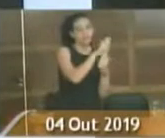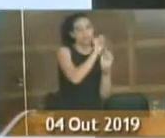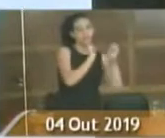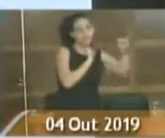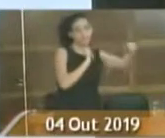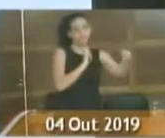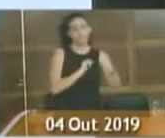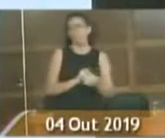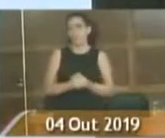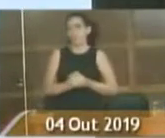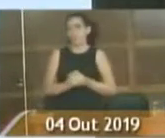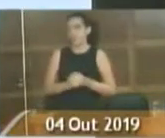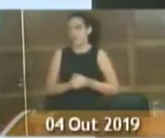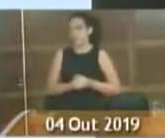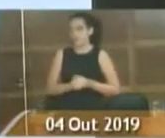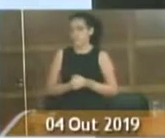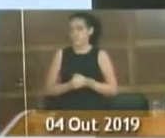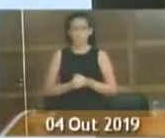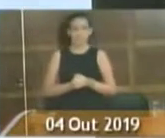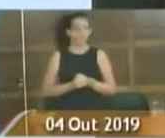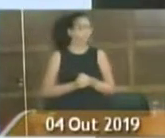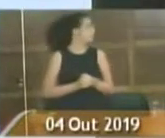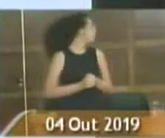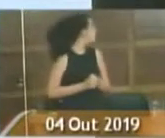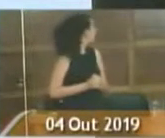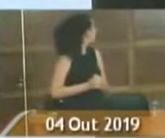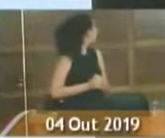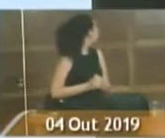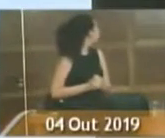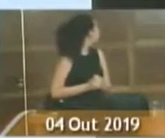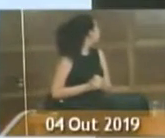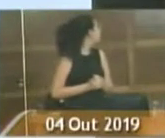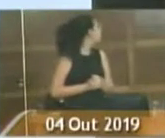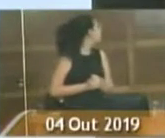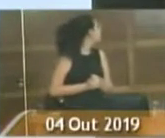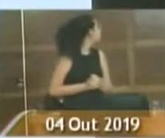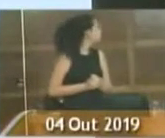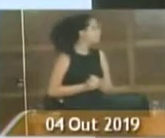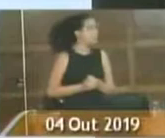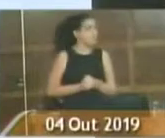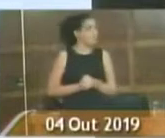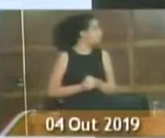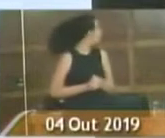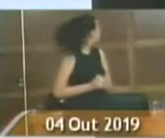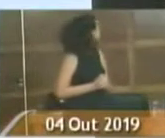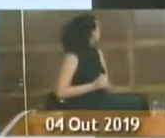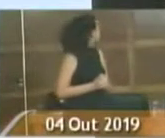passar. Aqui, gente, diagnóstico diferencial, tá?